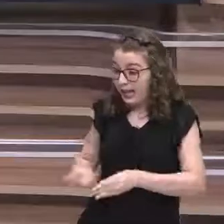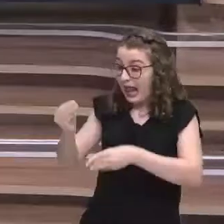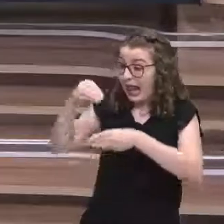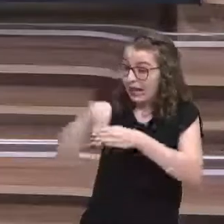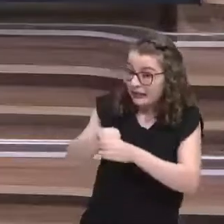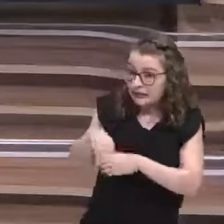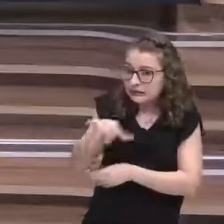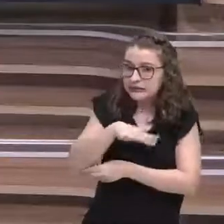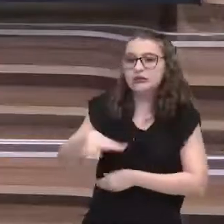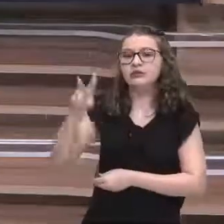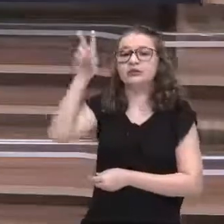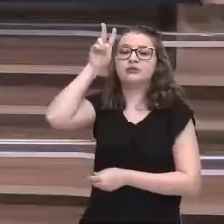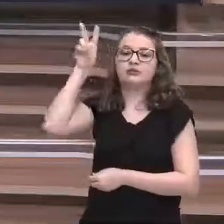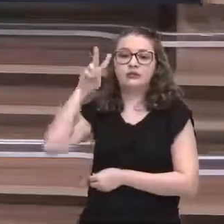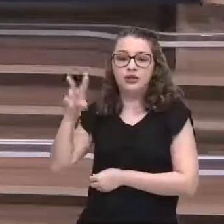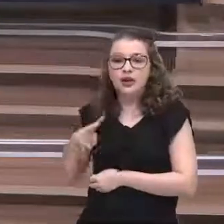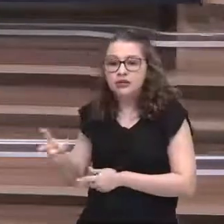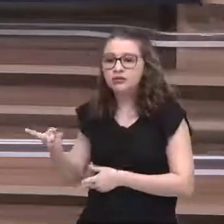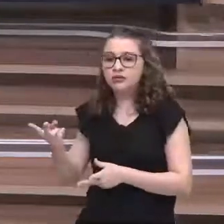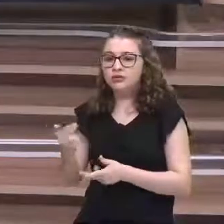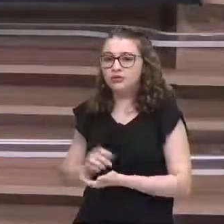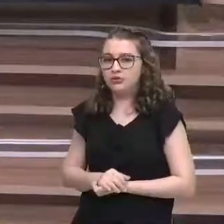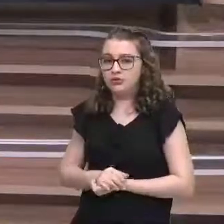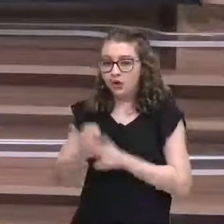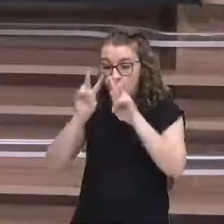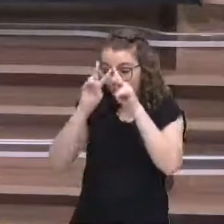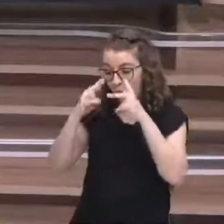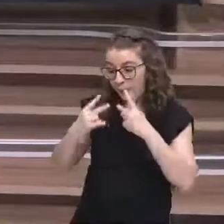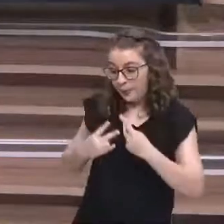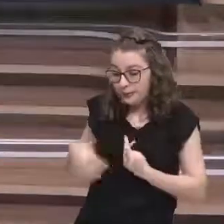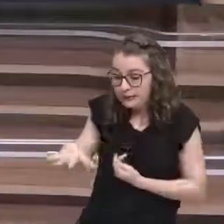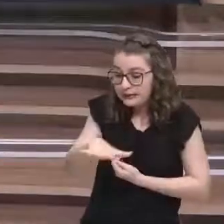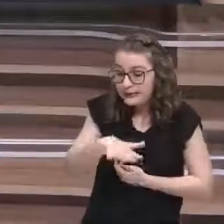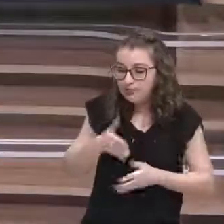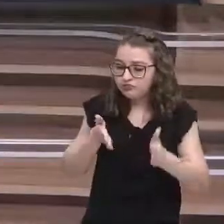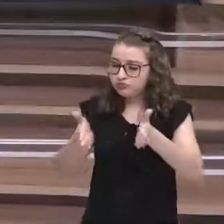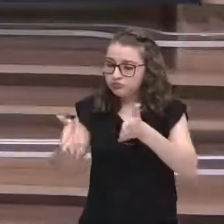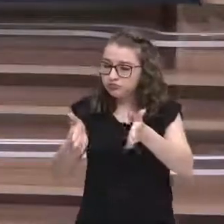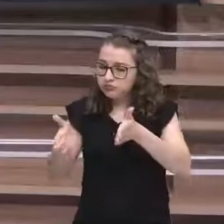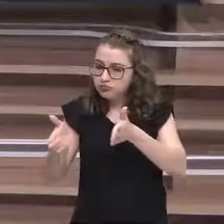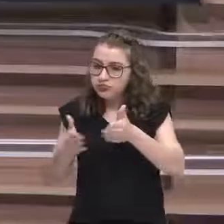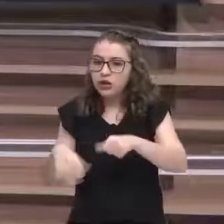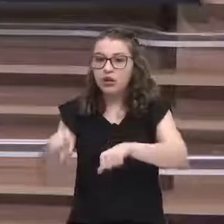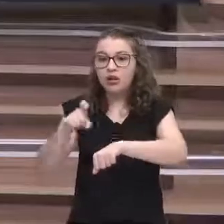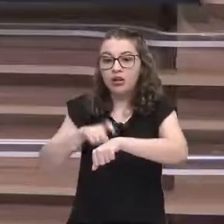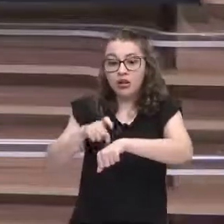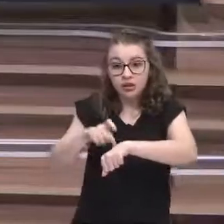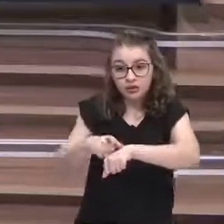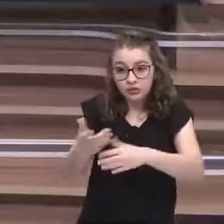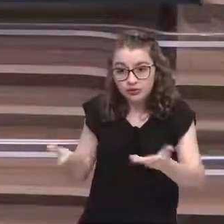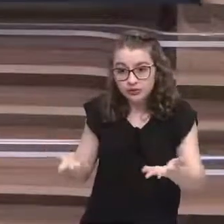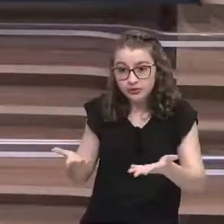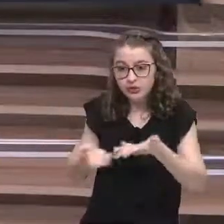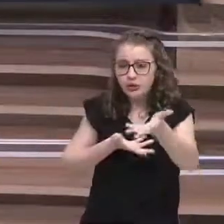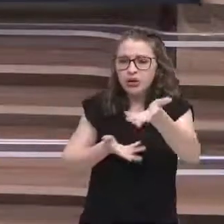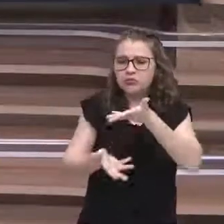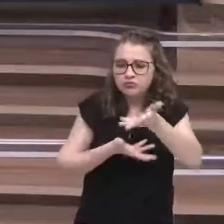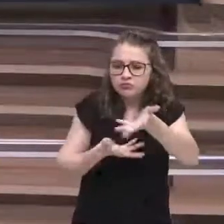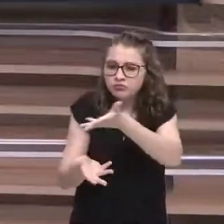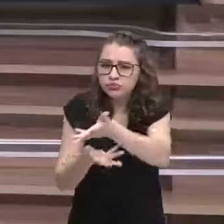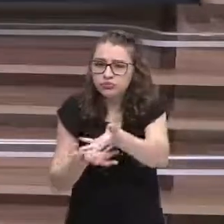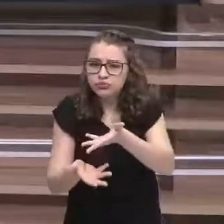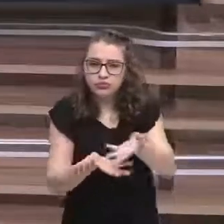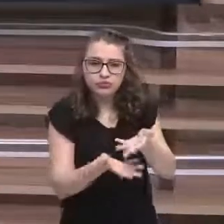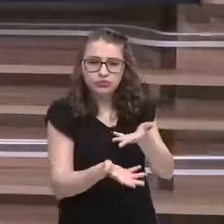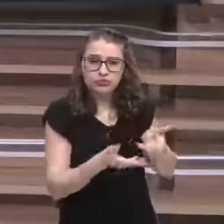história, o ser humano no espaço-tempo, o ser humano nas suas relações com os outros,